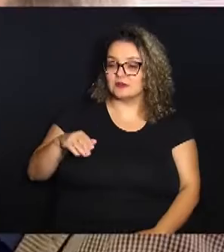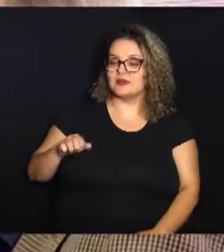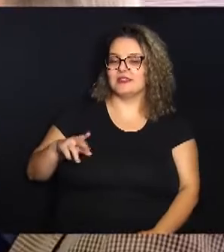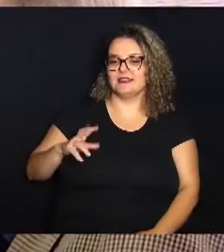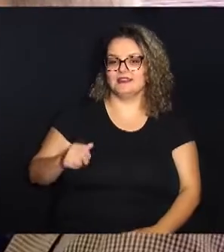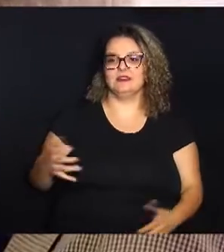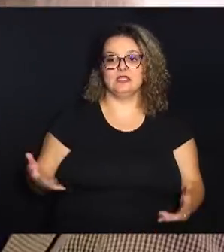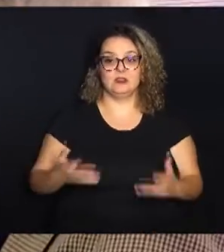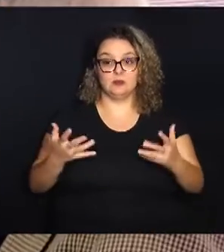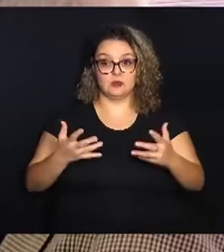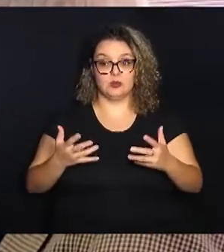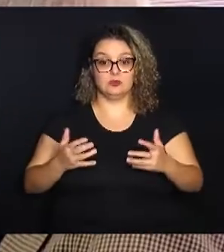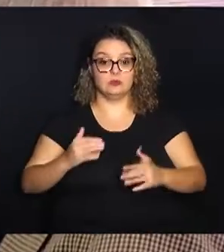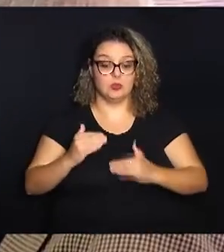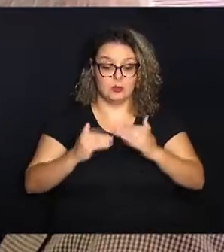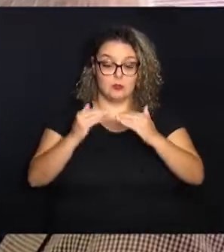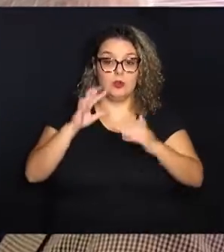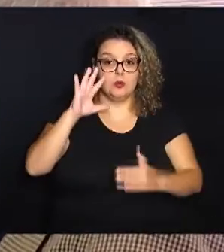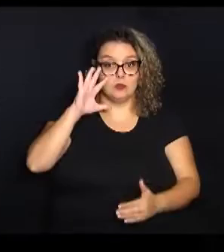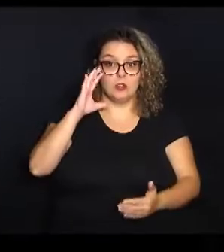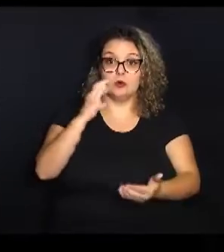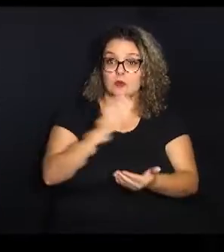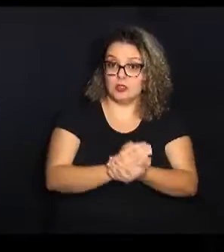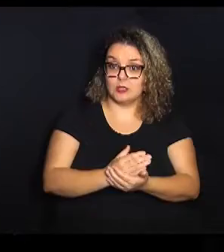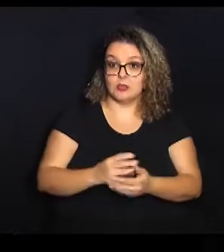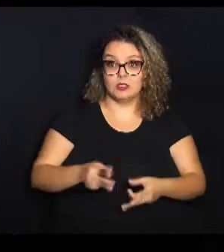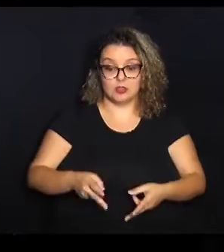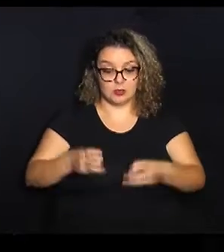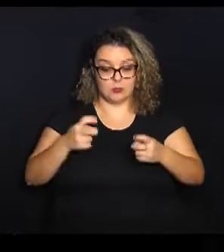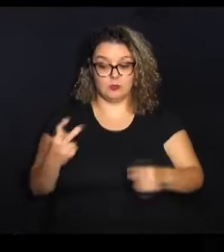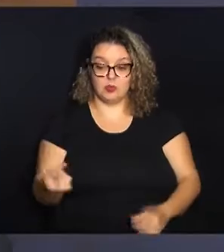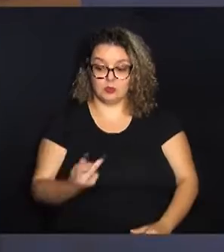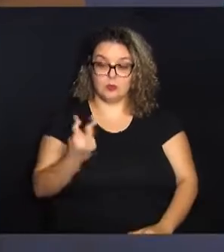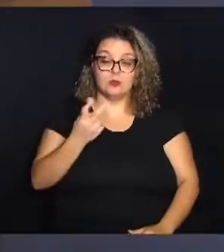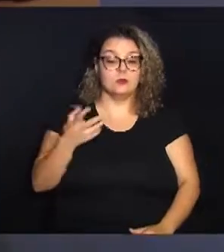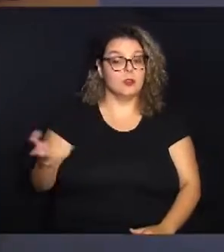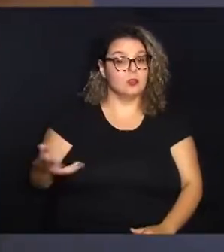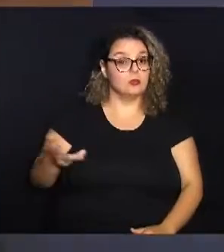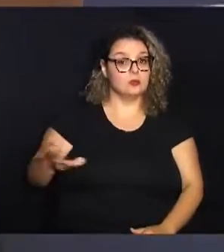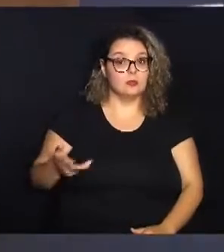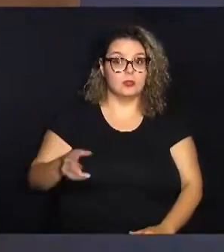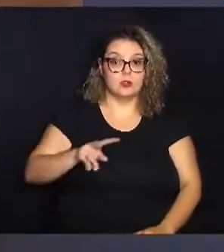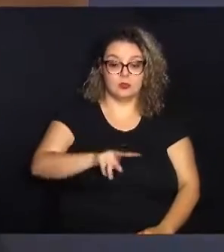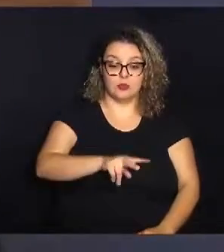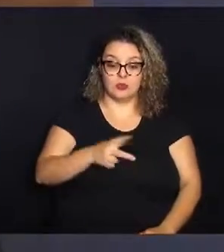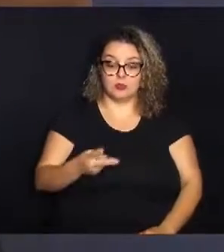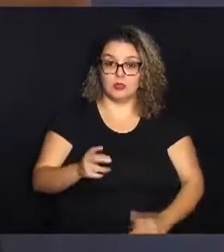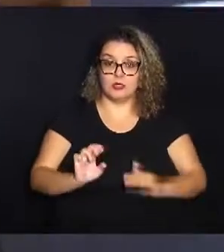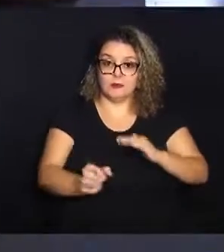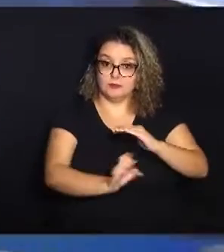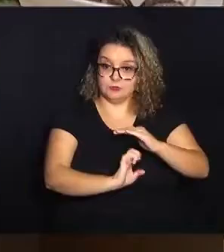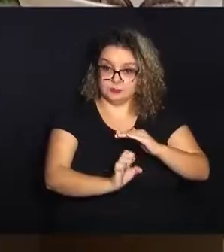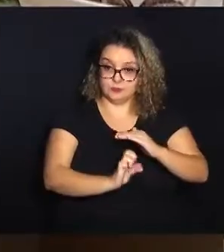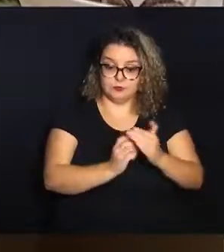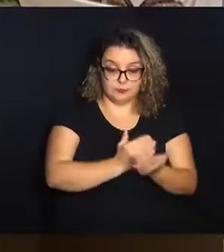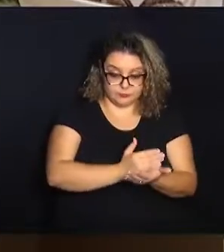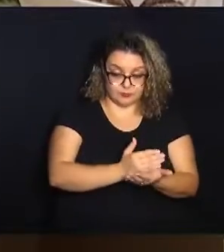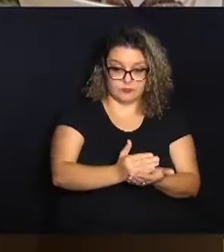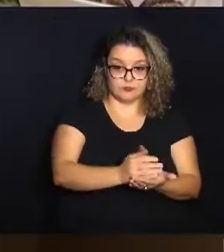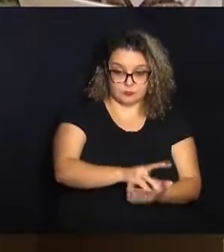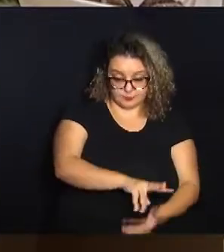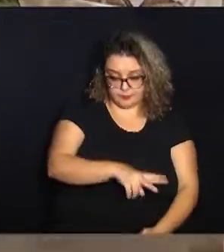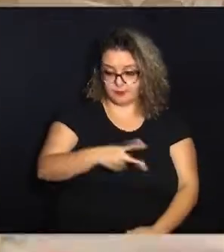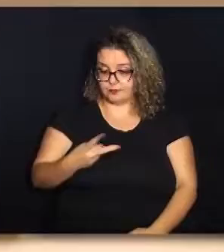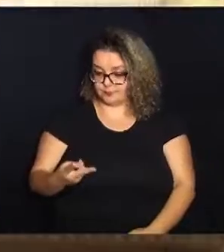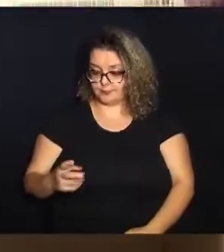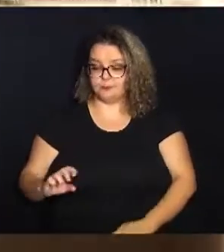crescimento, credibilidade, exposição e reconhecimento, acelerando a transição de uma empresa em estágio inicial para um